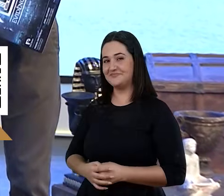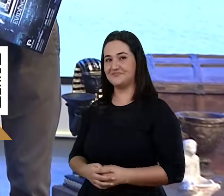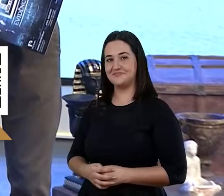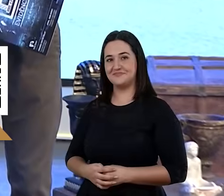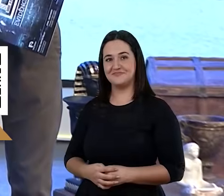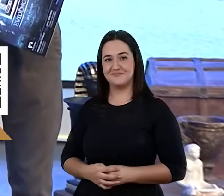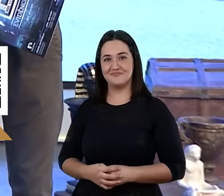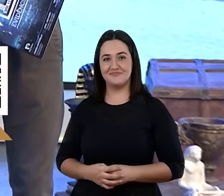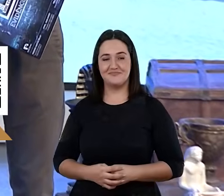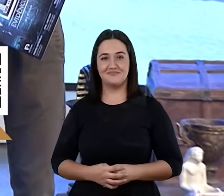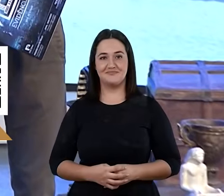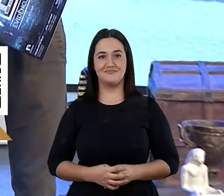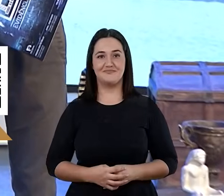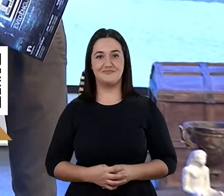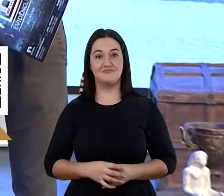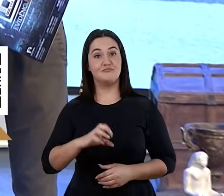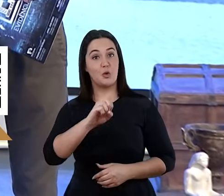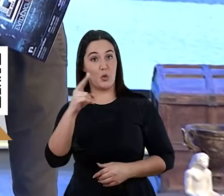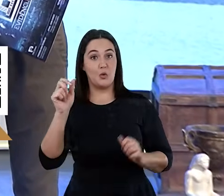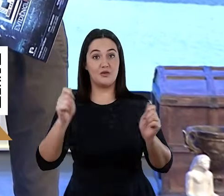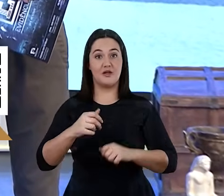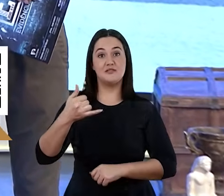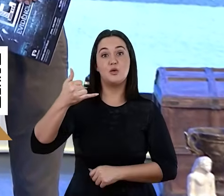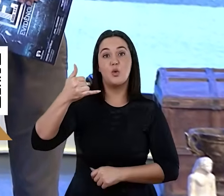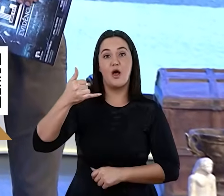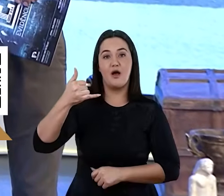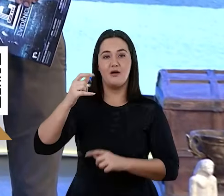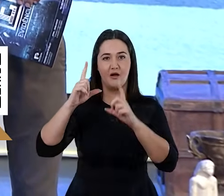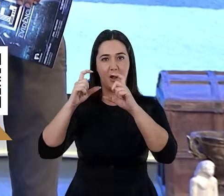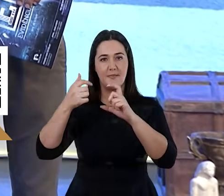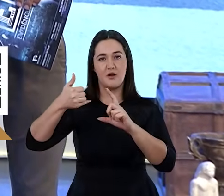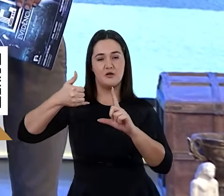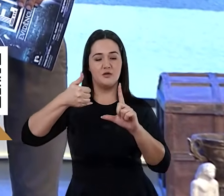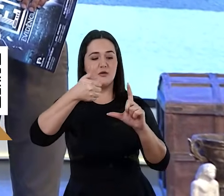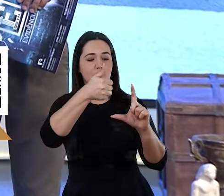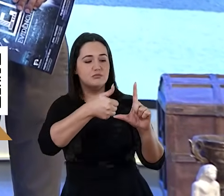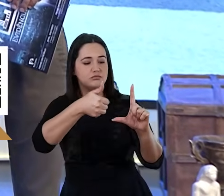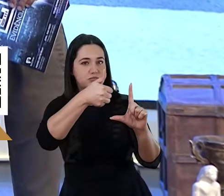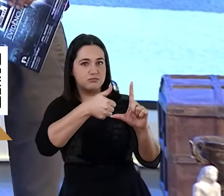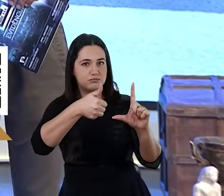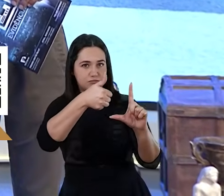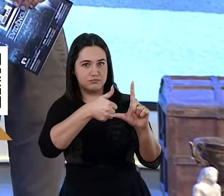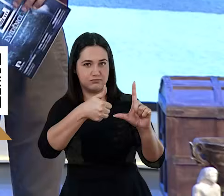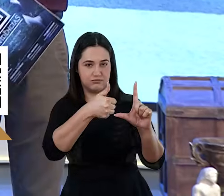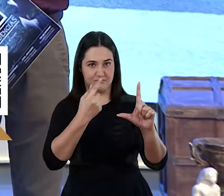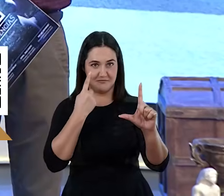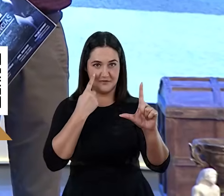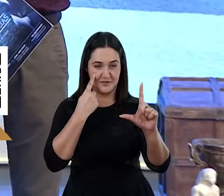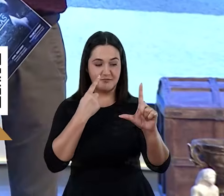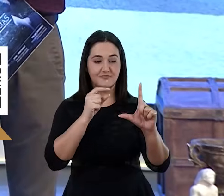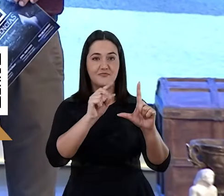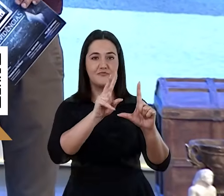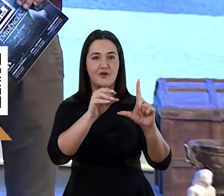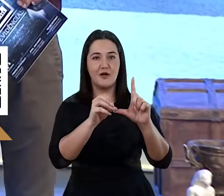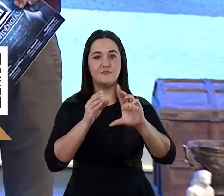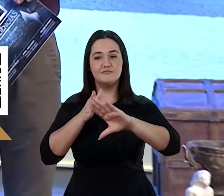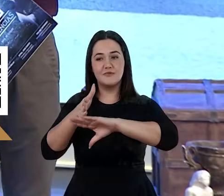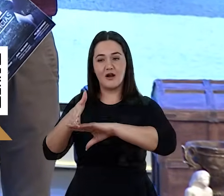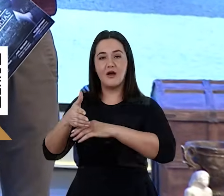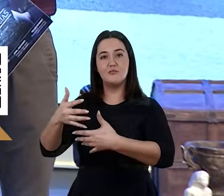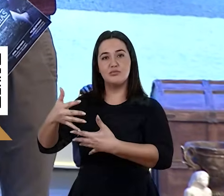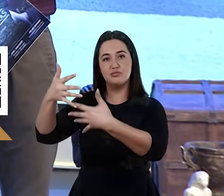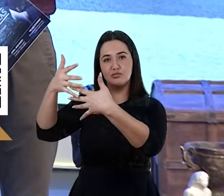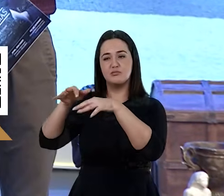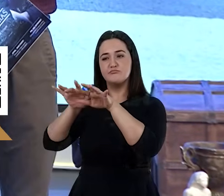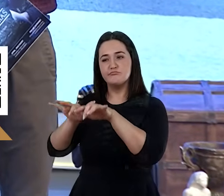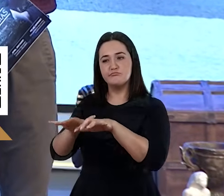operadora 12 21 27 3121 ou ainda aponte a câmera do seu celular para o QR Code que aparece aí no seu vídeo e aí